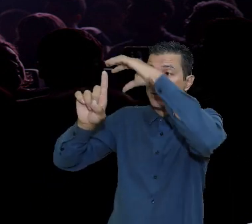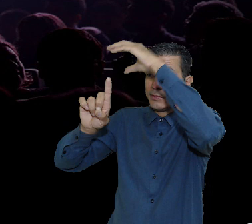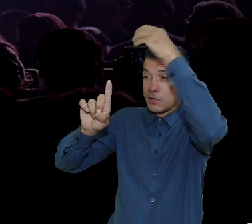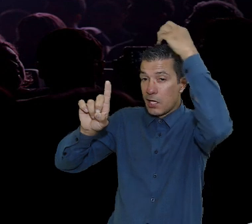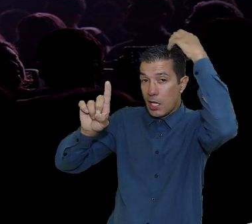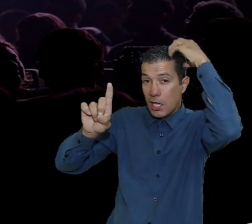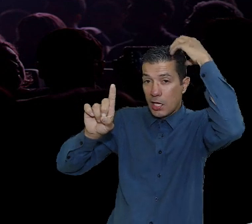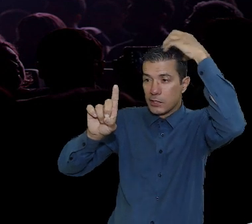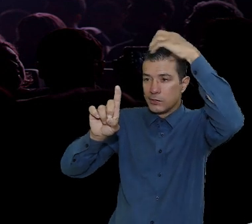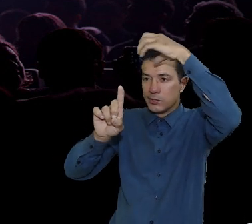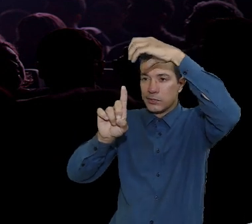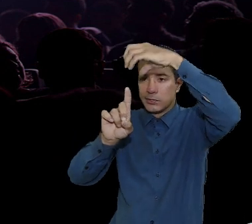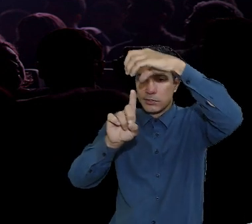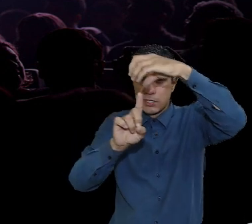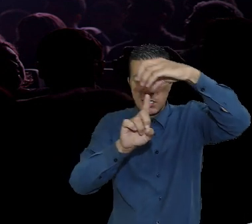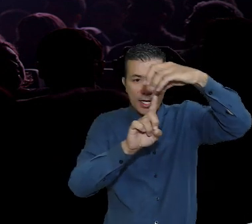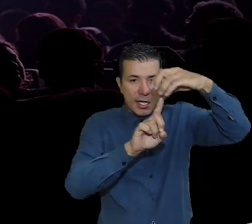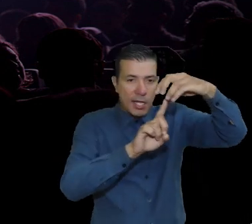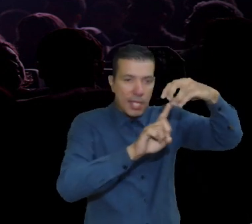Senhor, Rei de